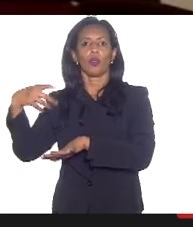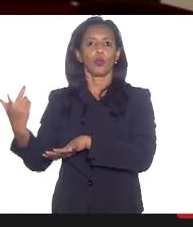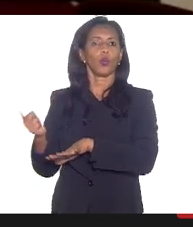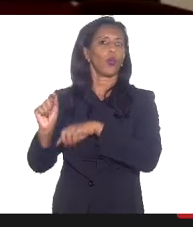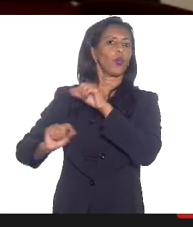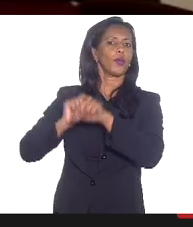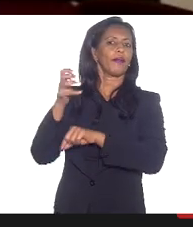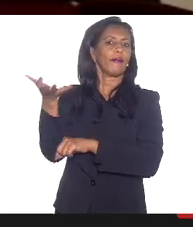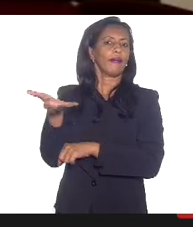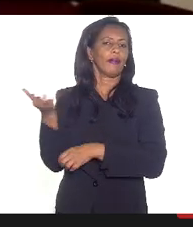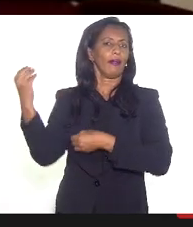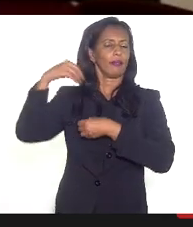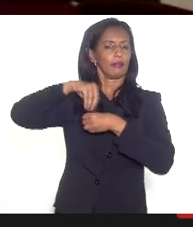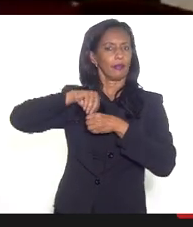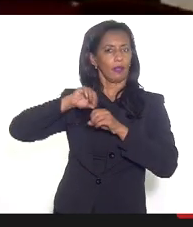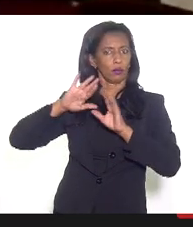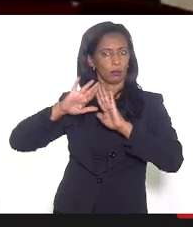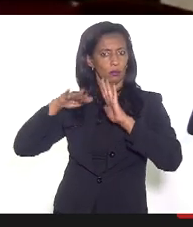que ele, na verdade,